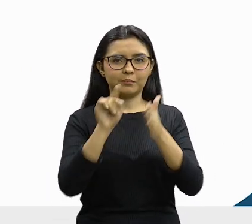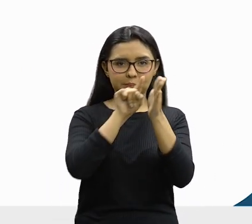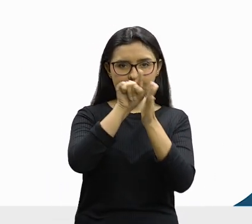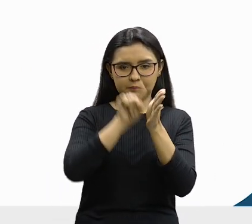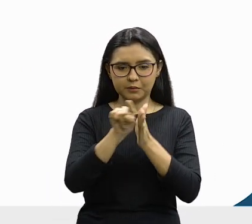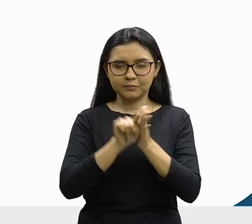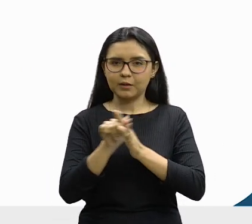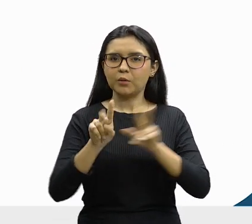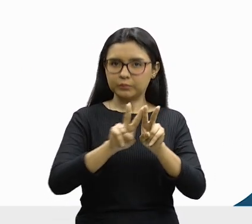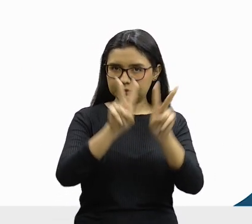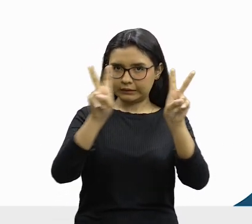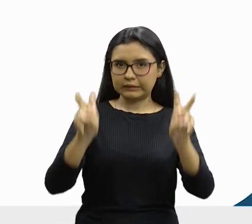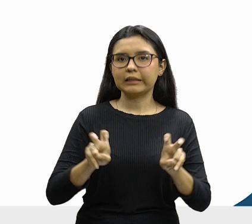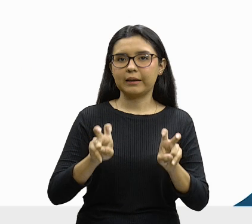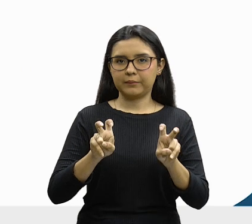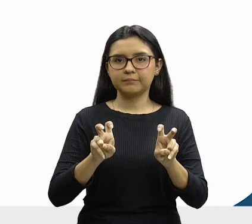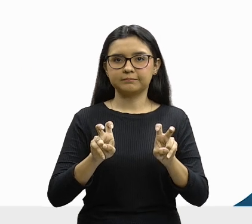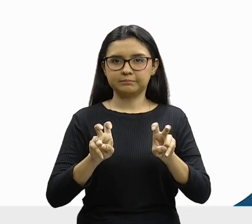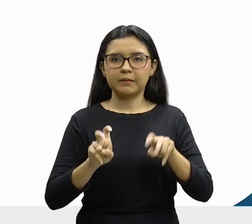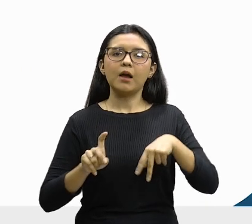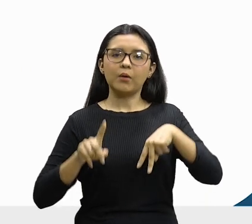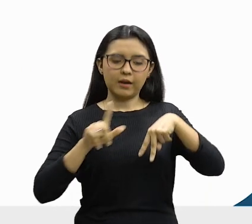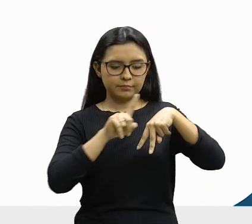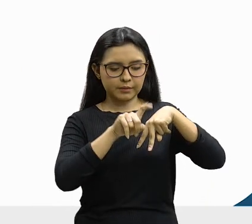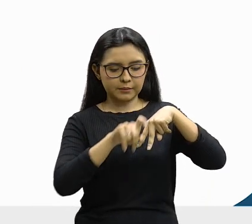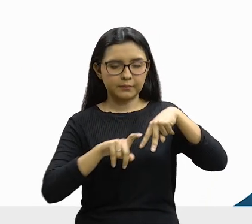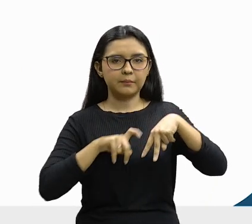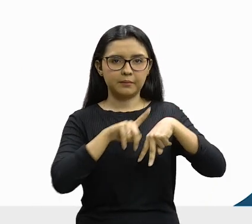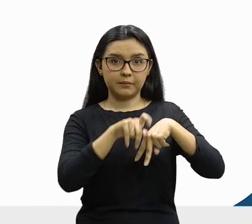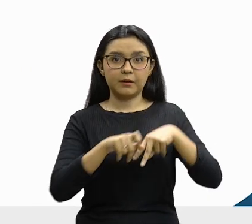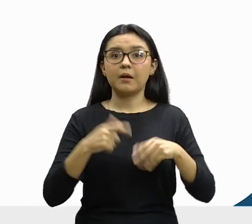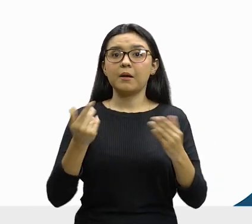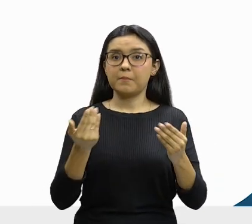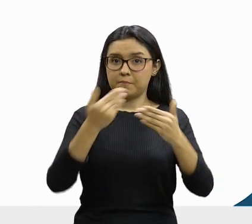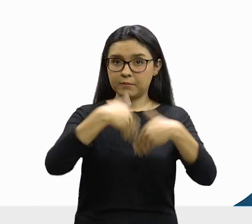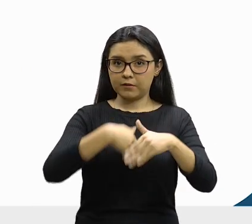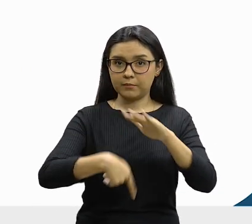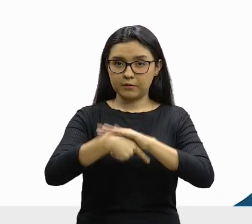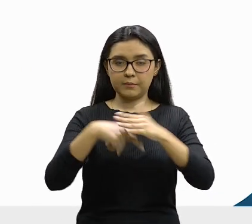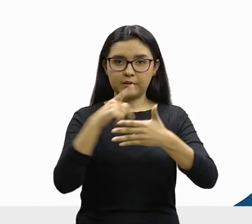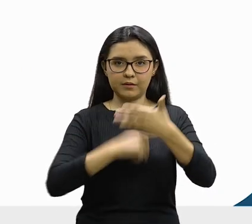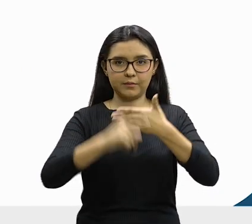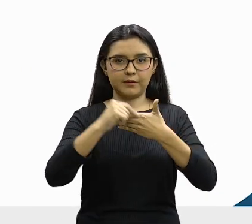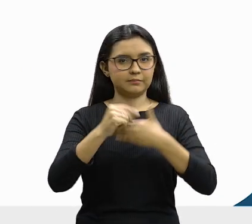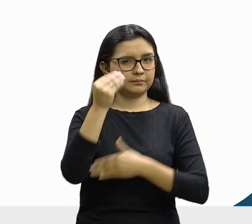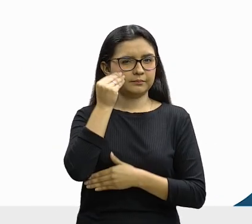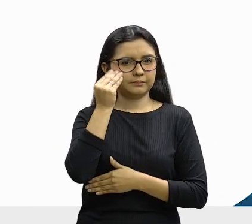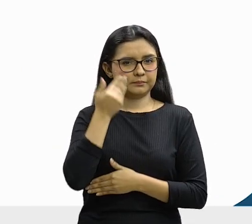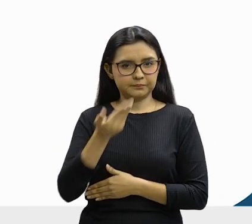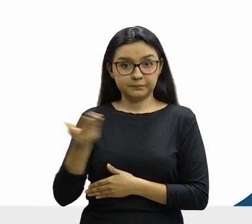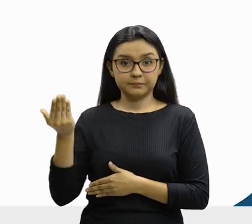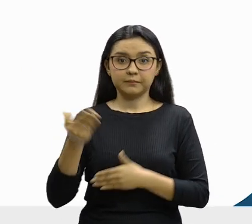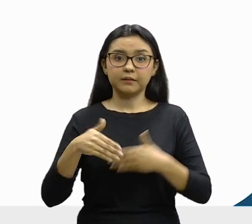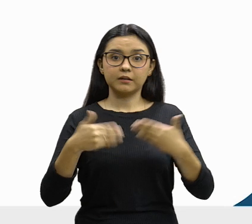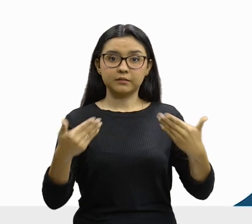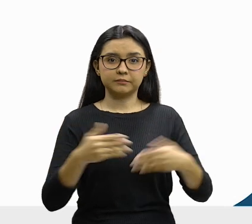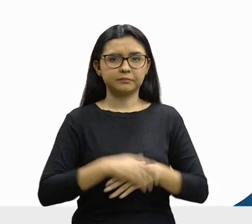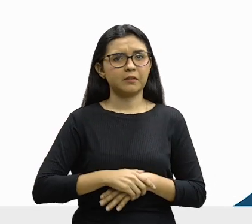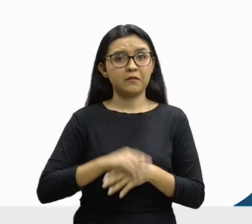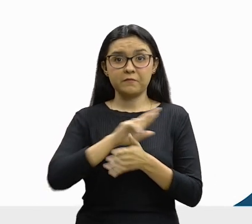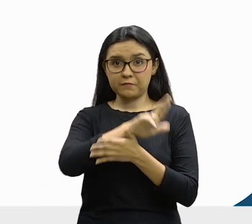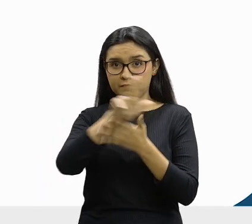exatamente sobre essa temática muito importante para a nossa prova da UEA. Vem comigo. Diz o seguinte, ó, várias